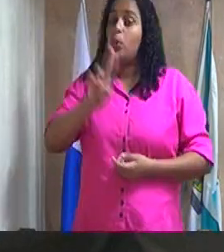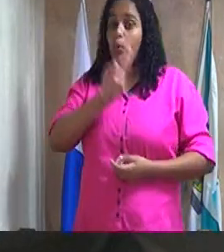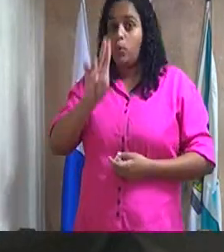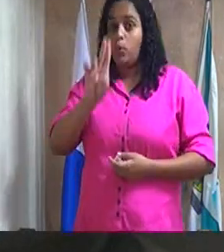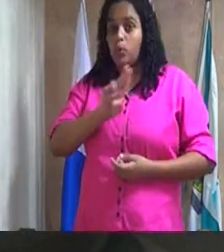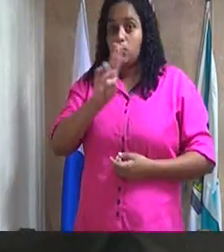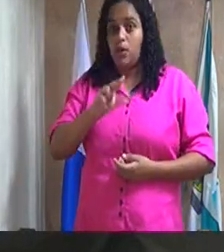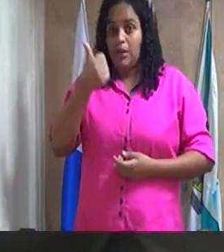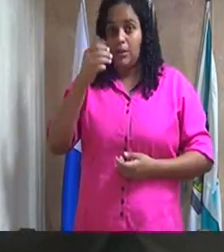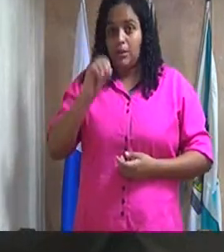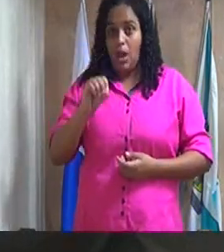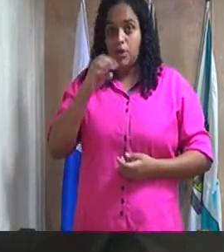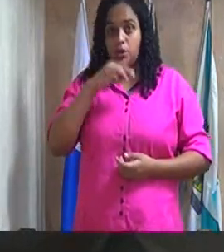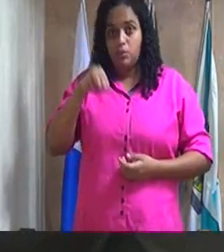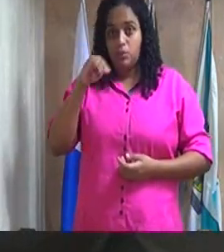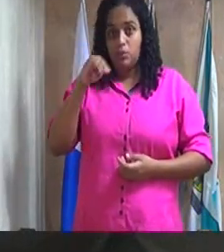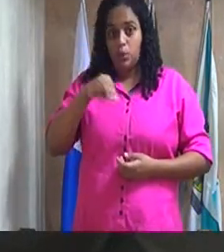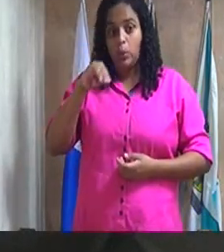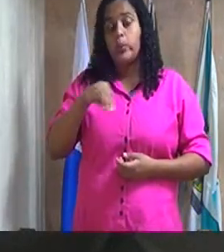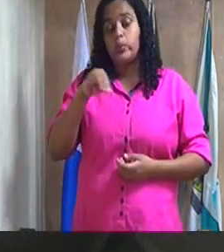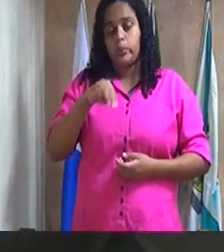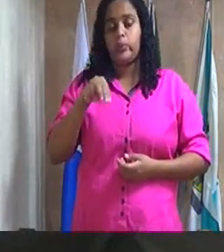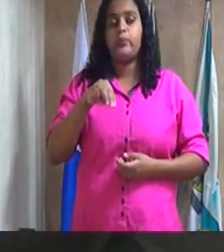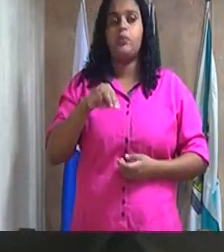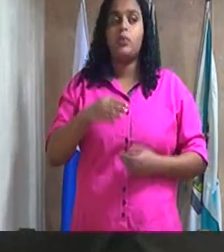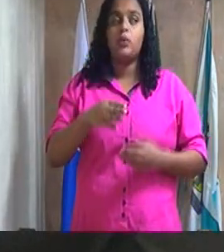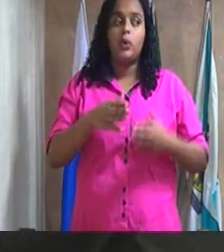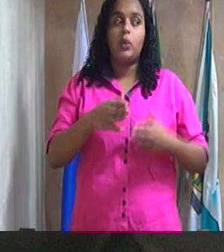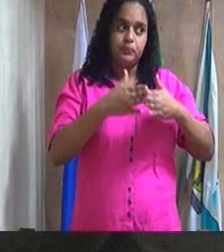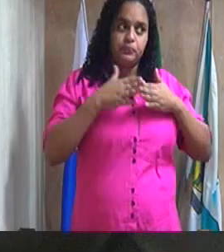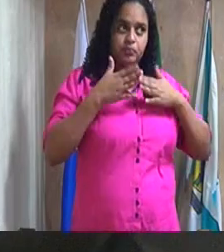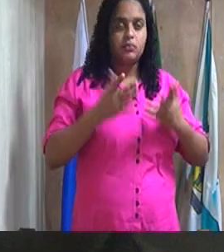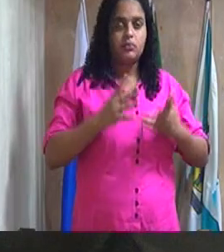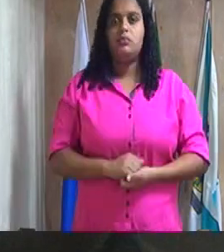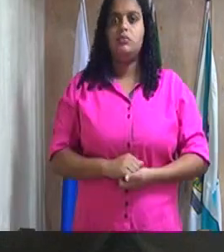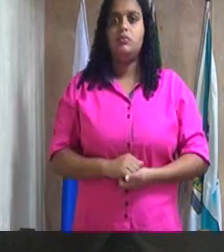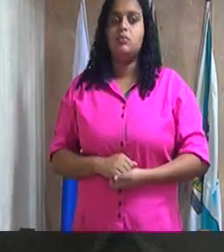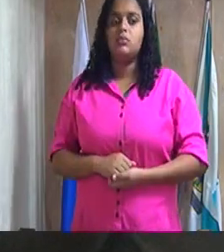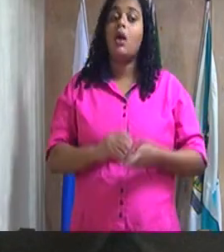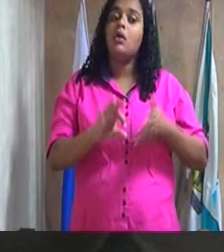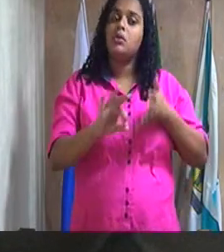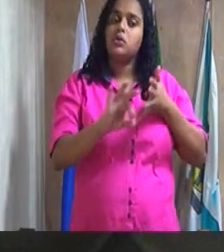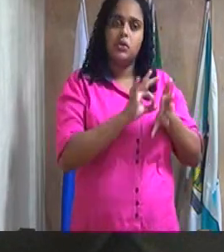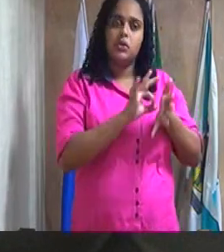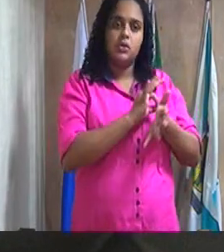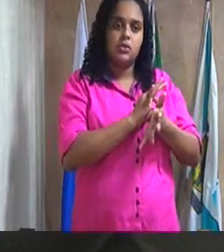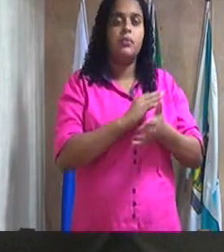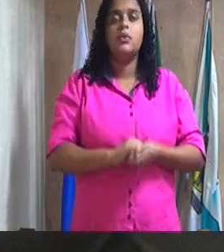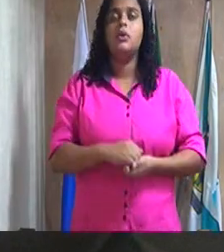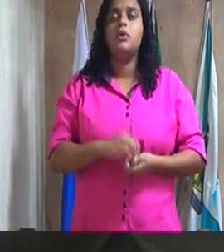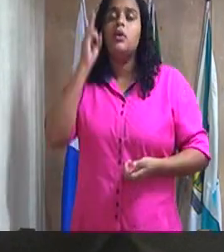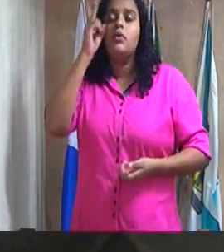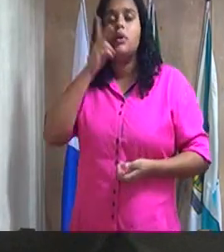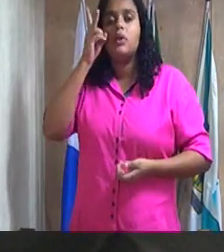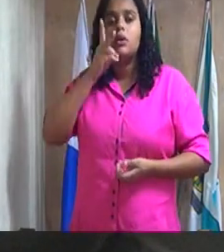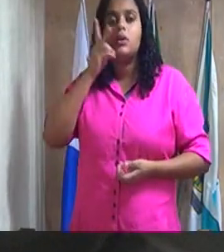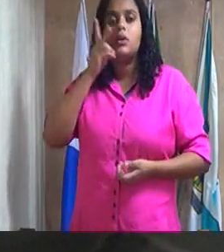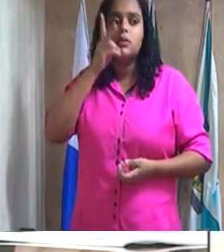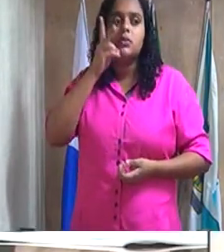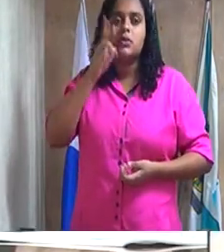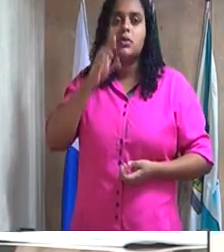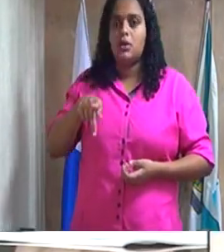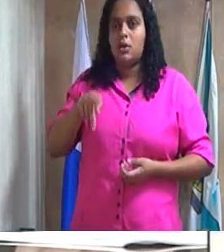10 minutos regimentais, por favor. Por ordem de inscrição, vereador